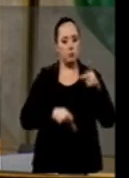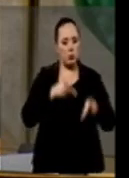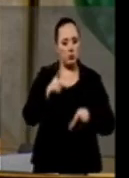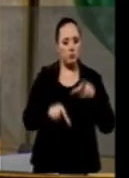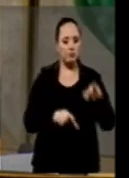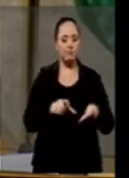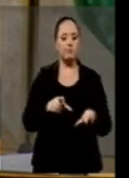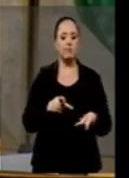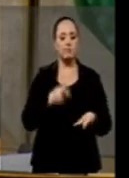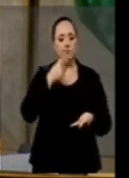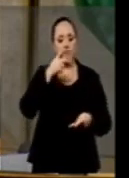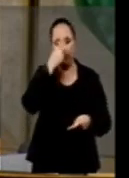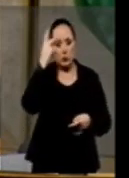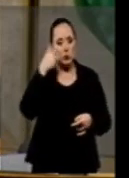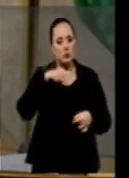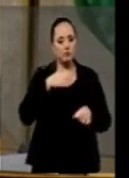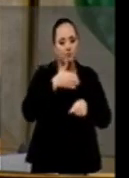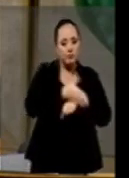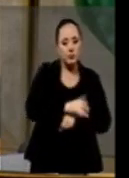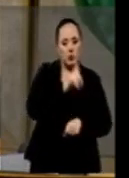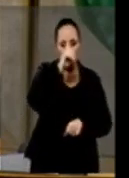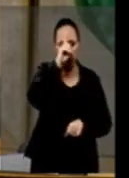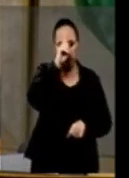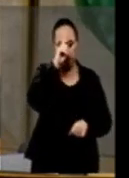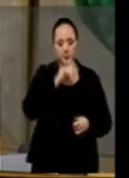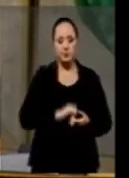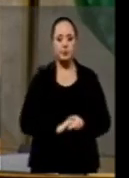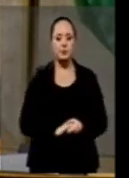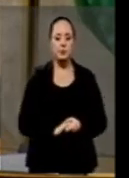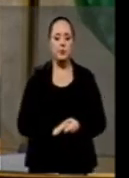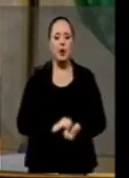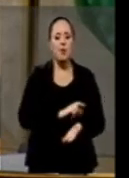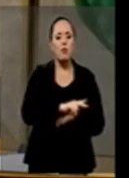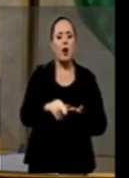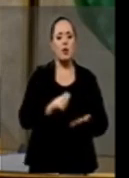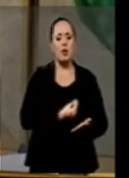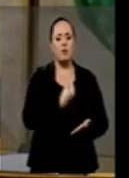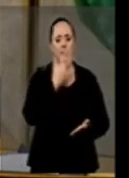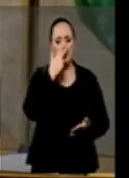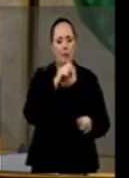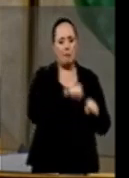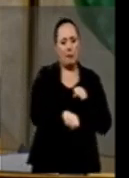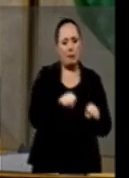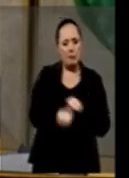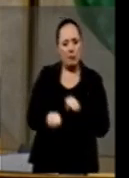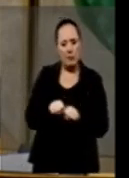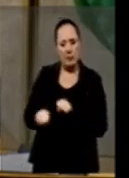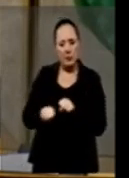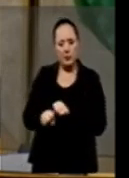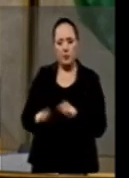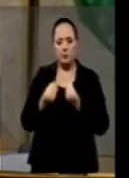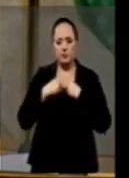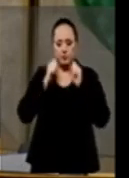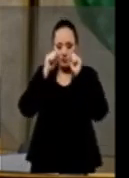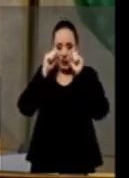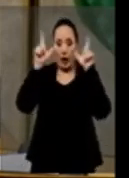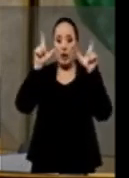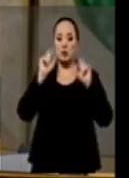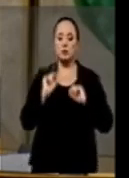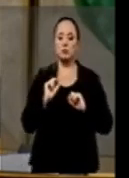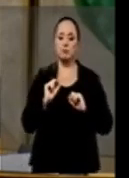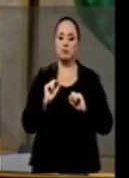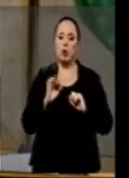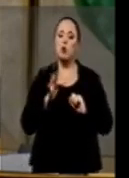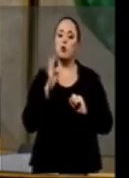acessíveis a todos tantas vidas estraçalhados pairam como um alerta e um temor de que outros